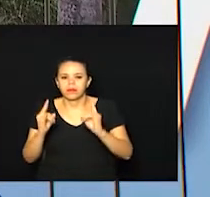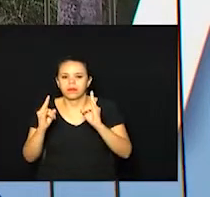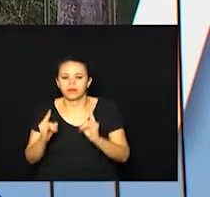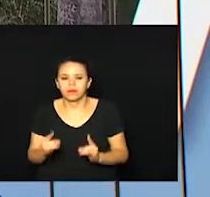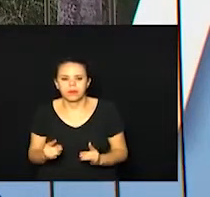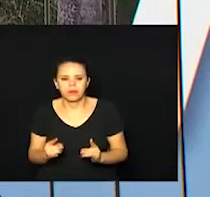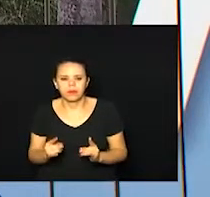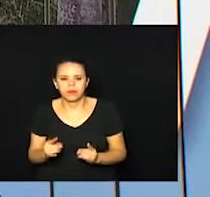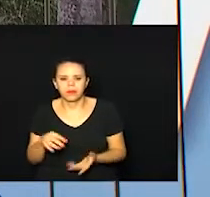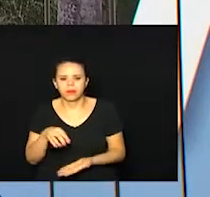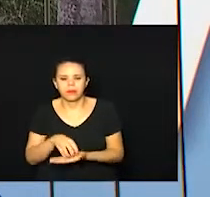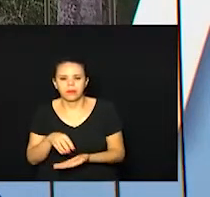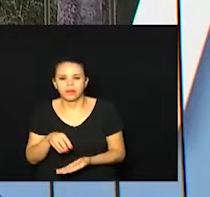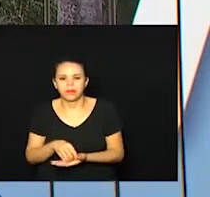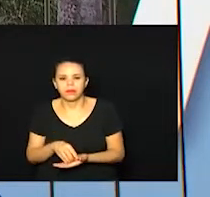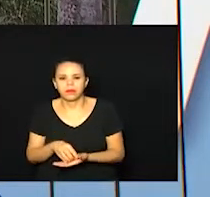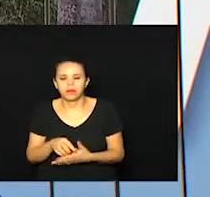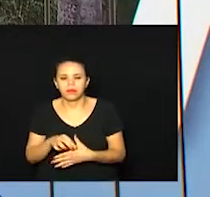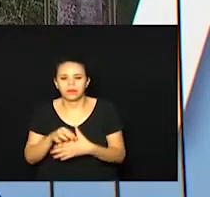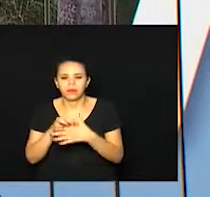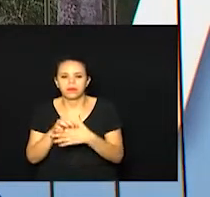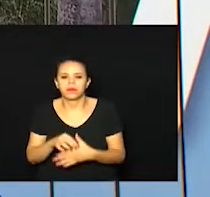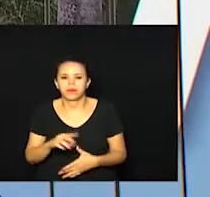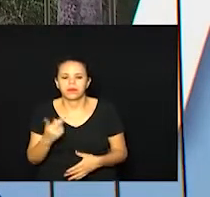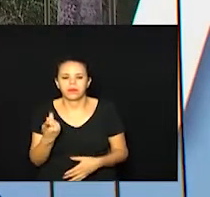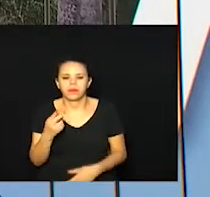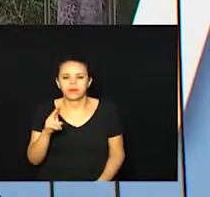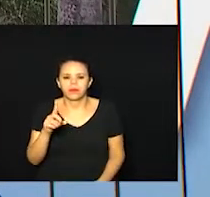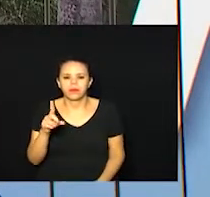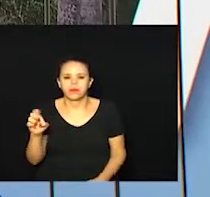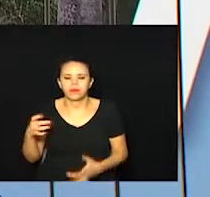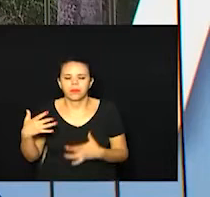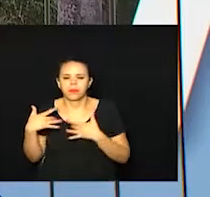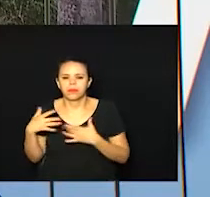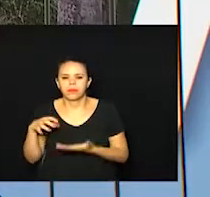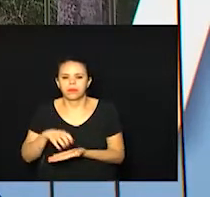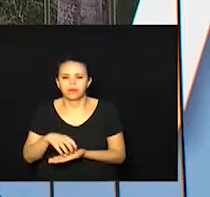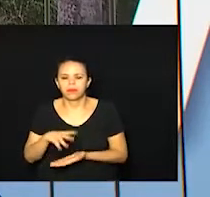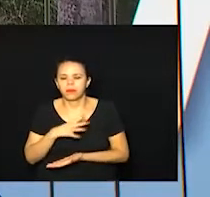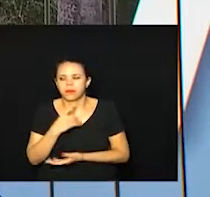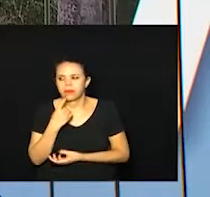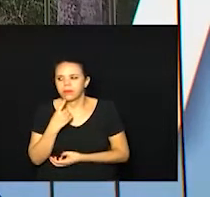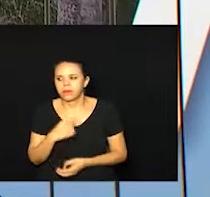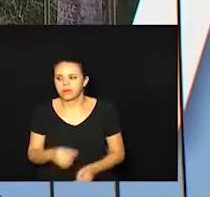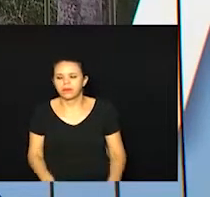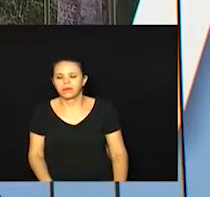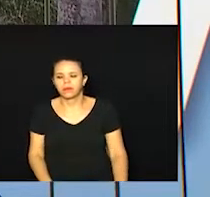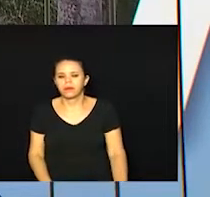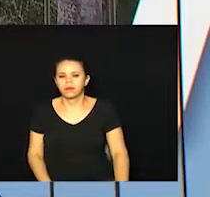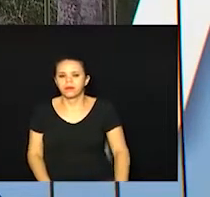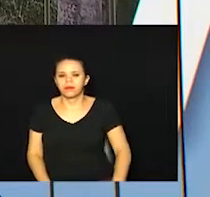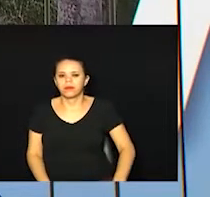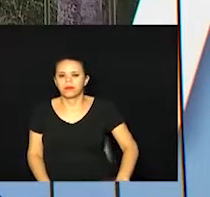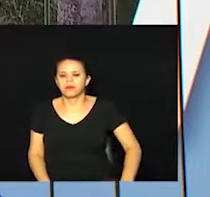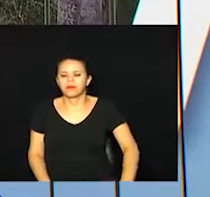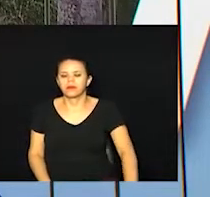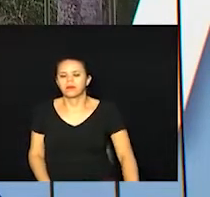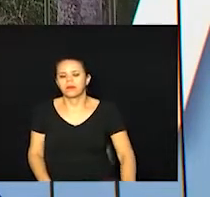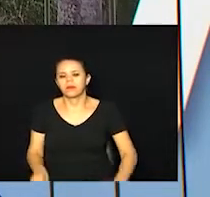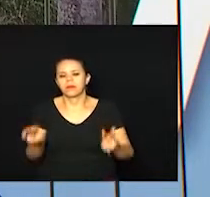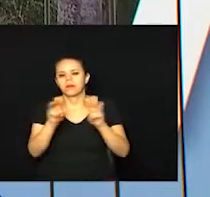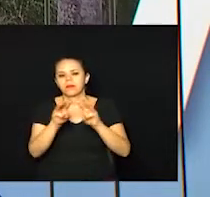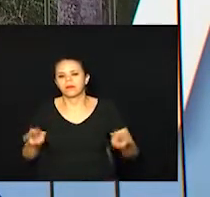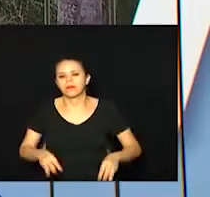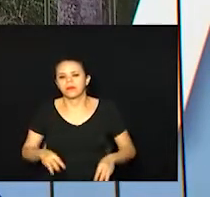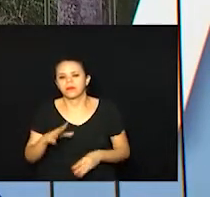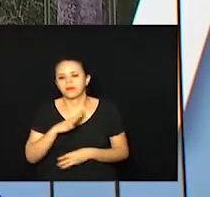Leaderwood, que a expectativa é que seja doado para a cidade de Campinas, que o Museu da Cidade possa